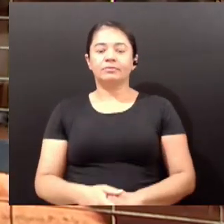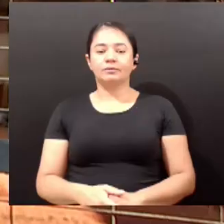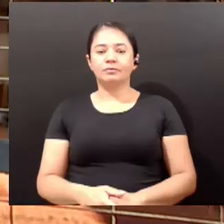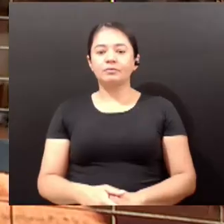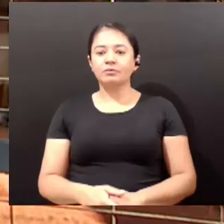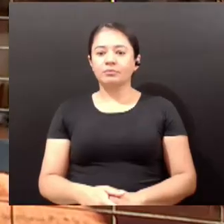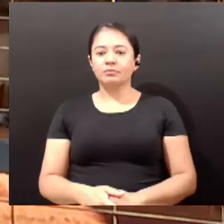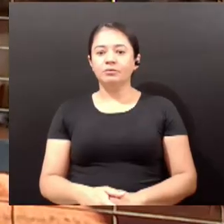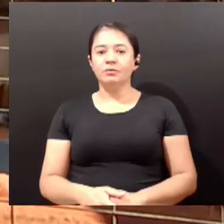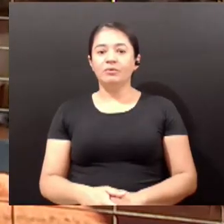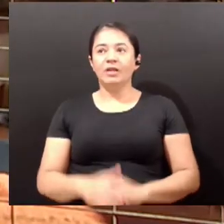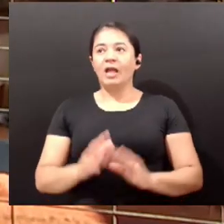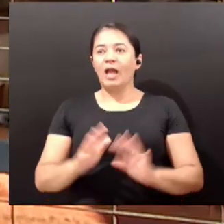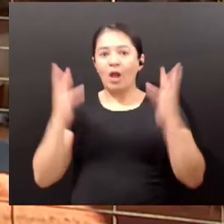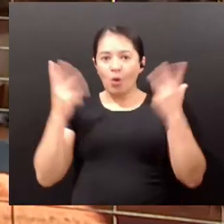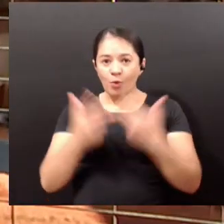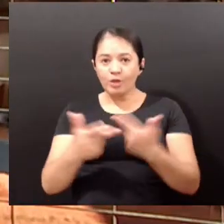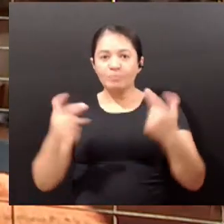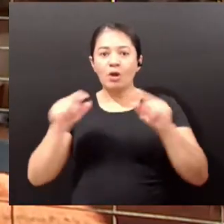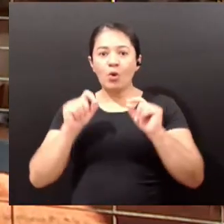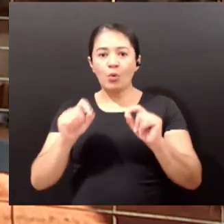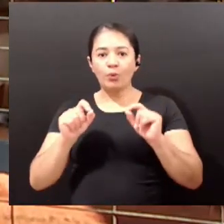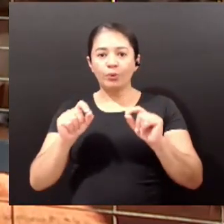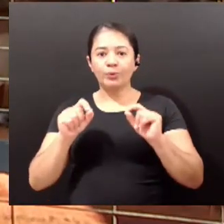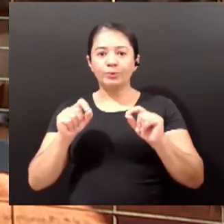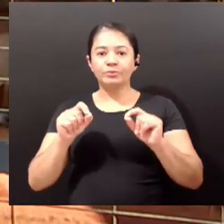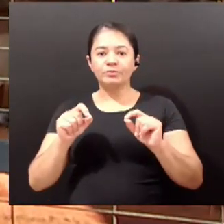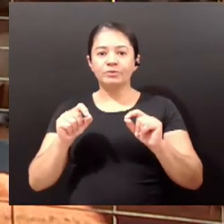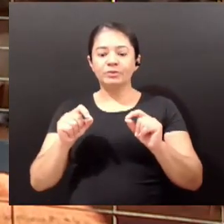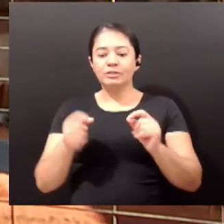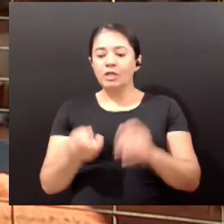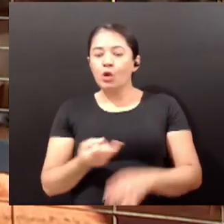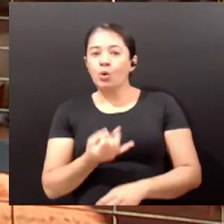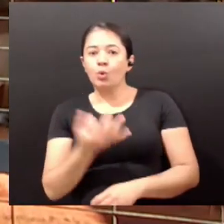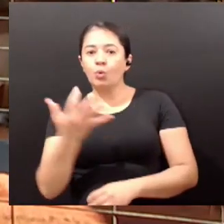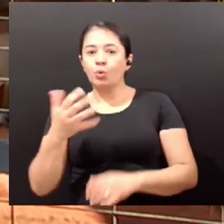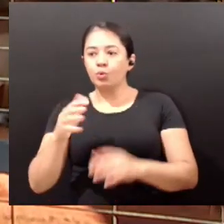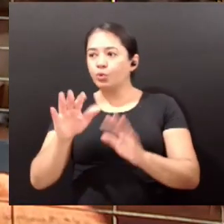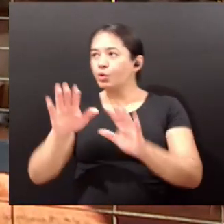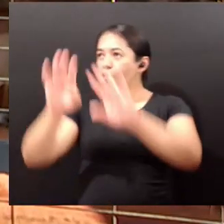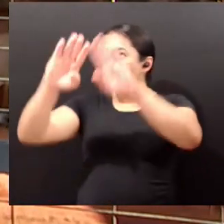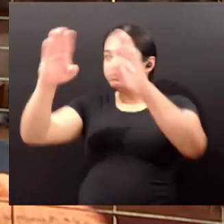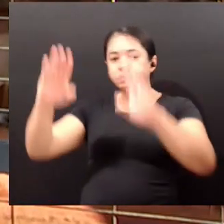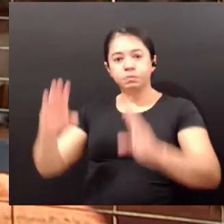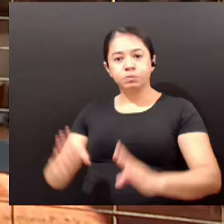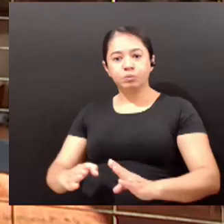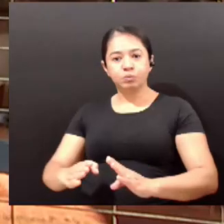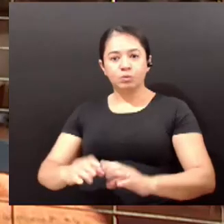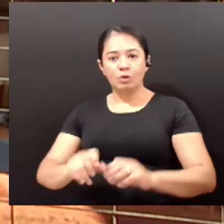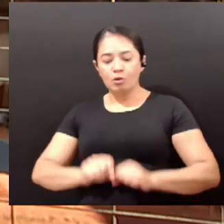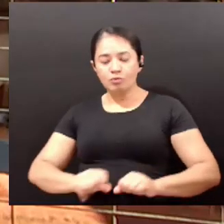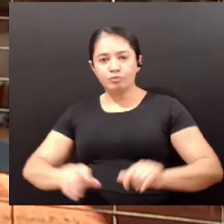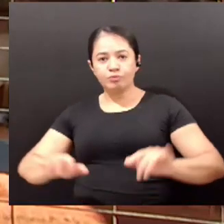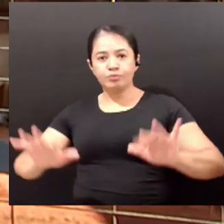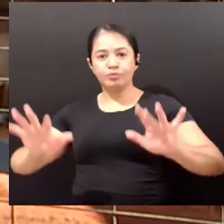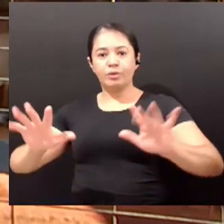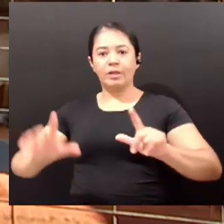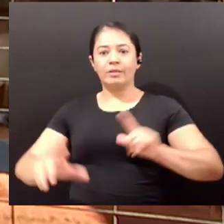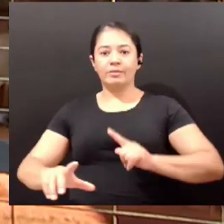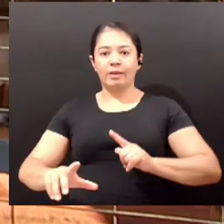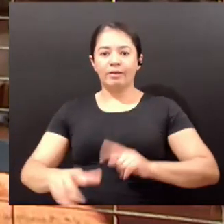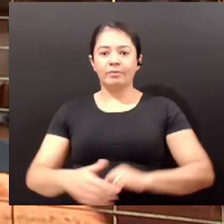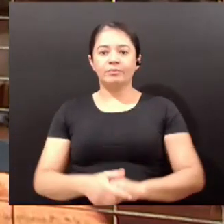que, além dessa amplitude geográfica que tem essa distribuição